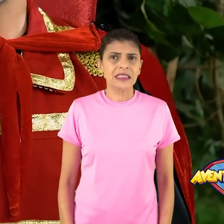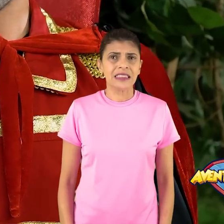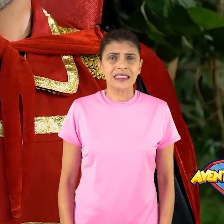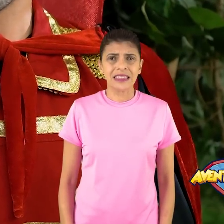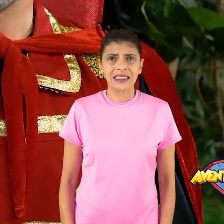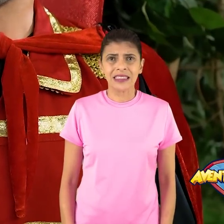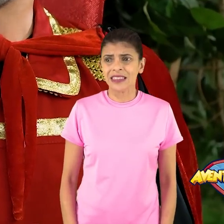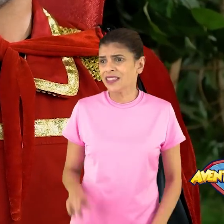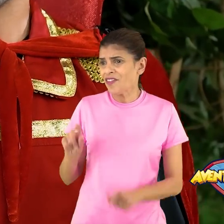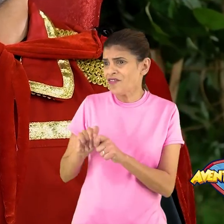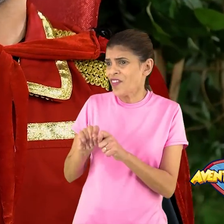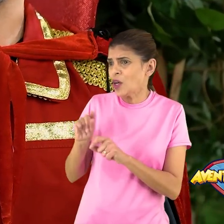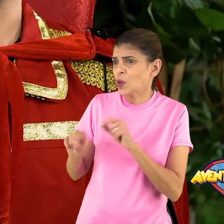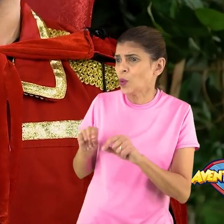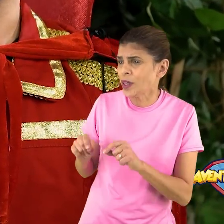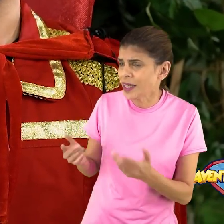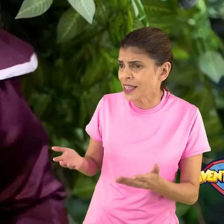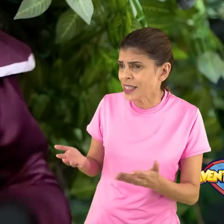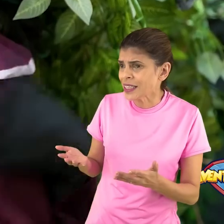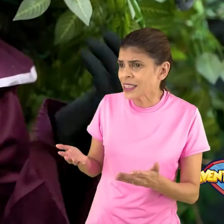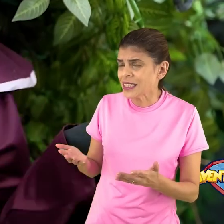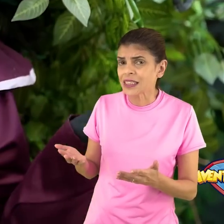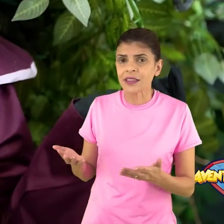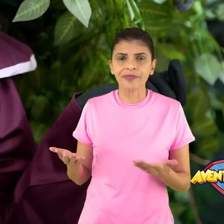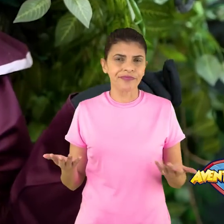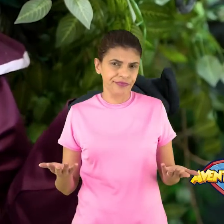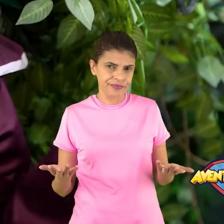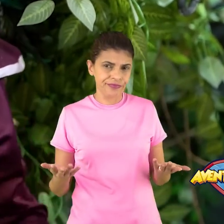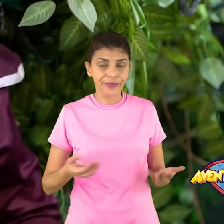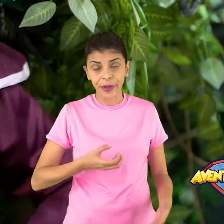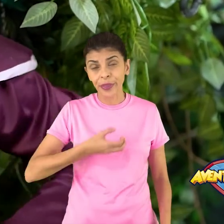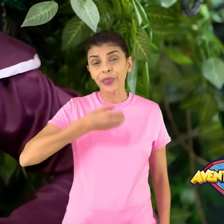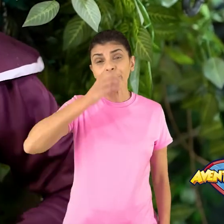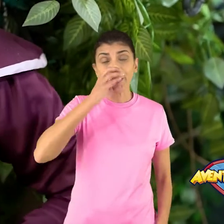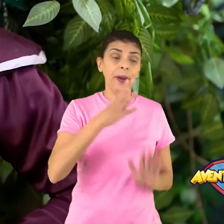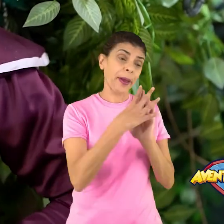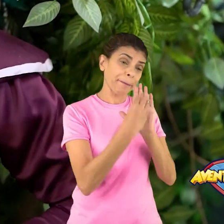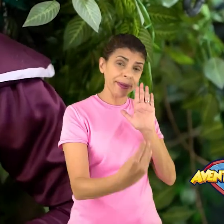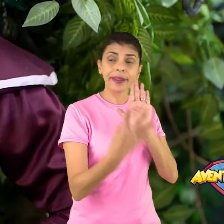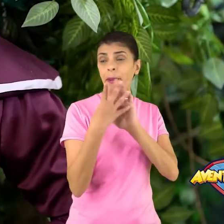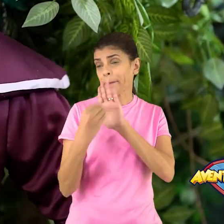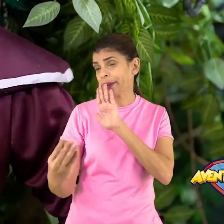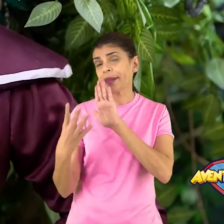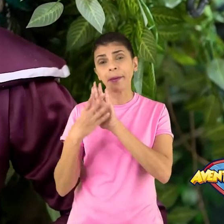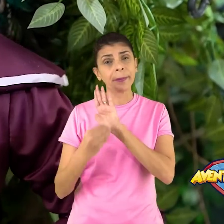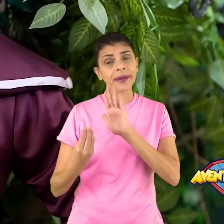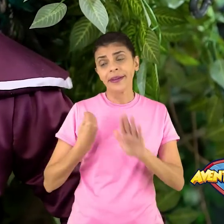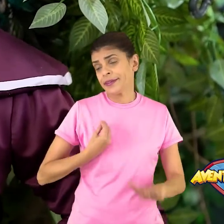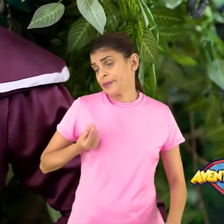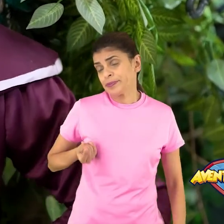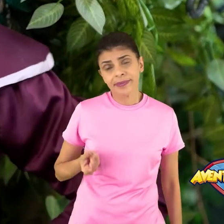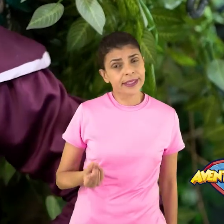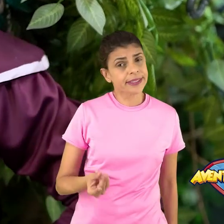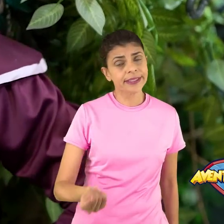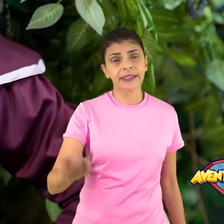E o que ela faz? Quem toma fica imitando o outro para